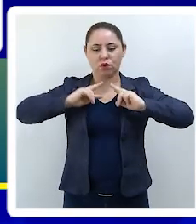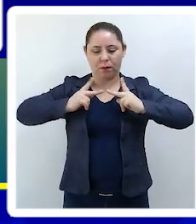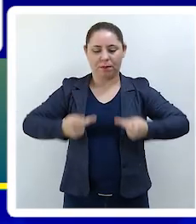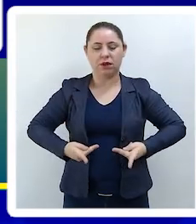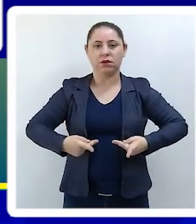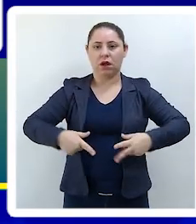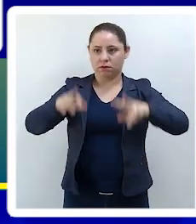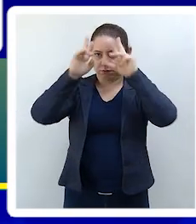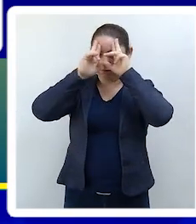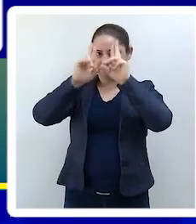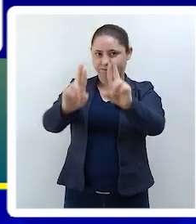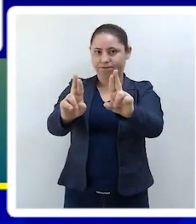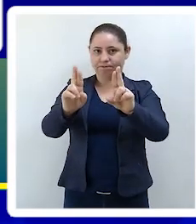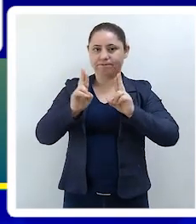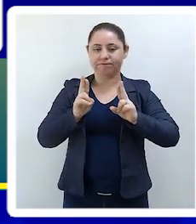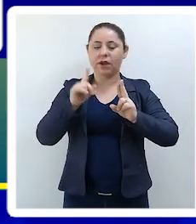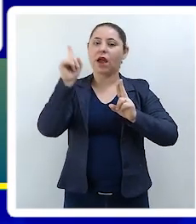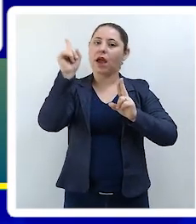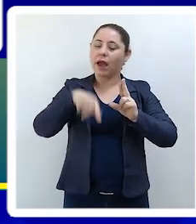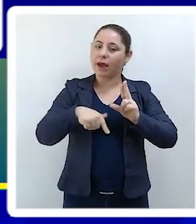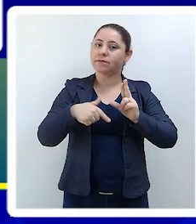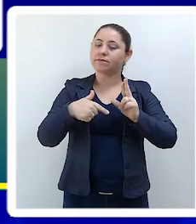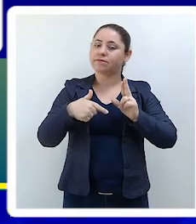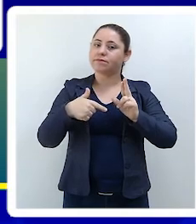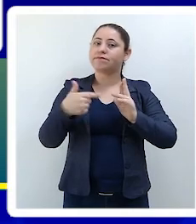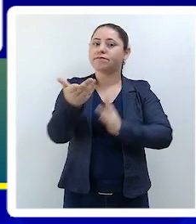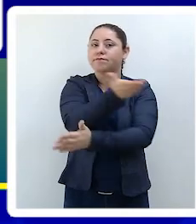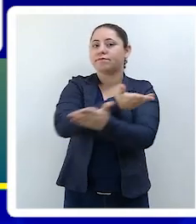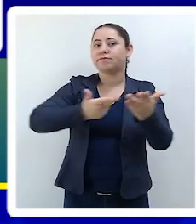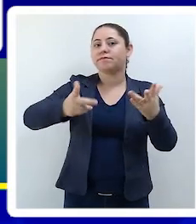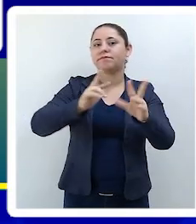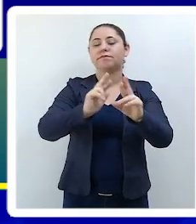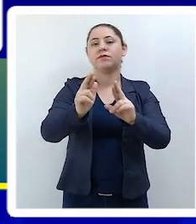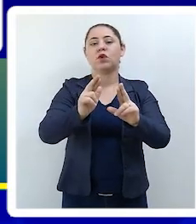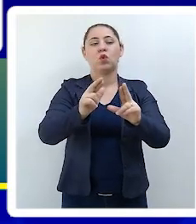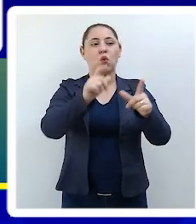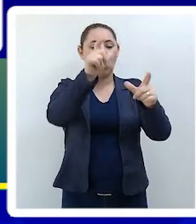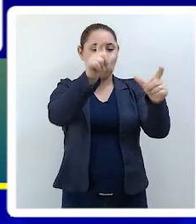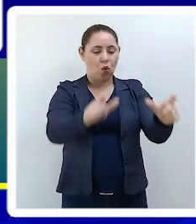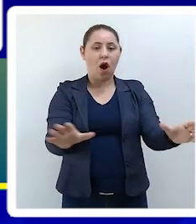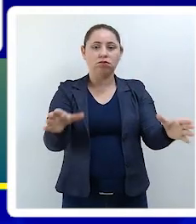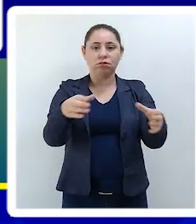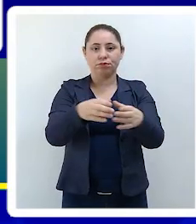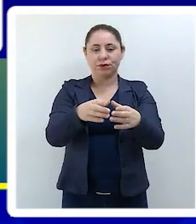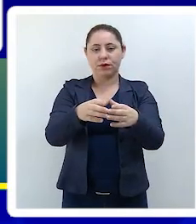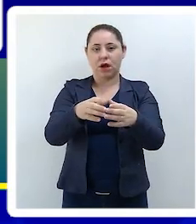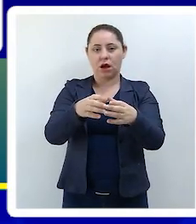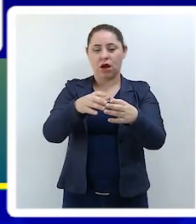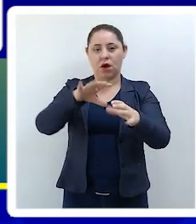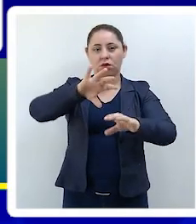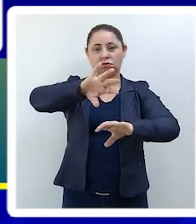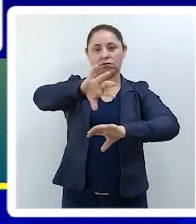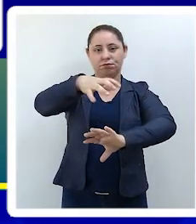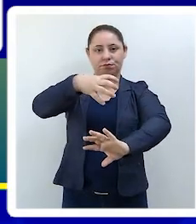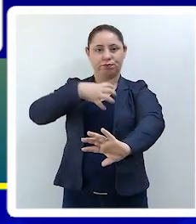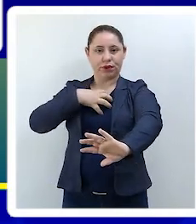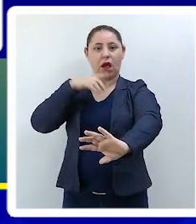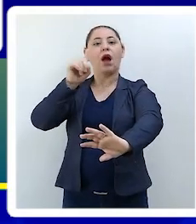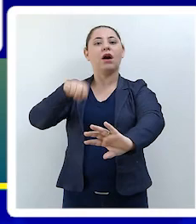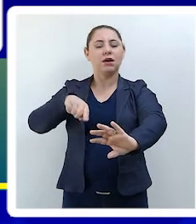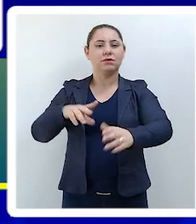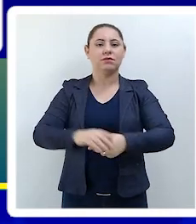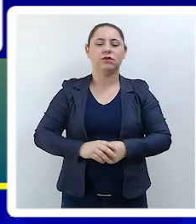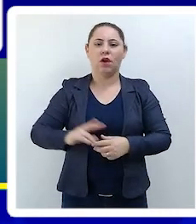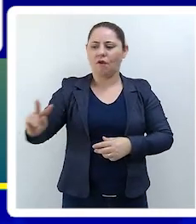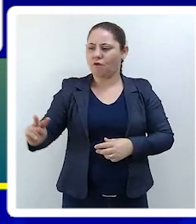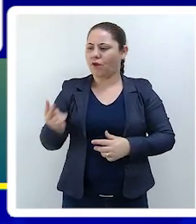e o respeito, ele é dever de todos para com todos, né? Na verdade, assim, a questão do